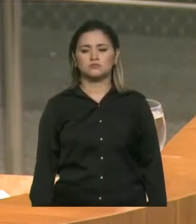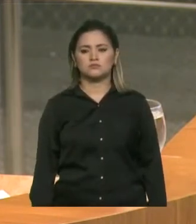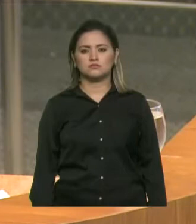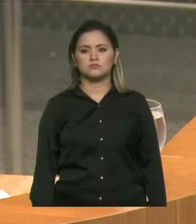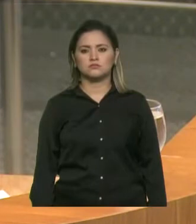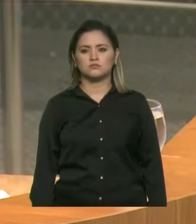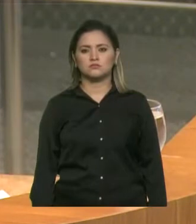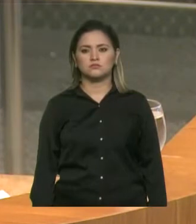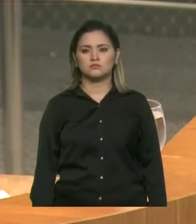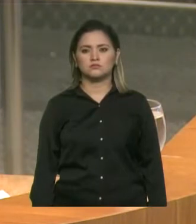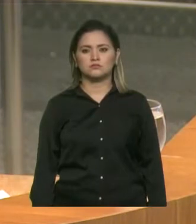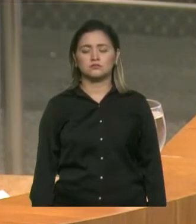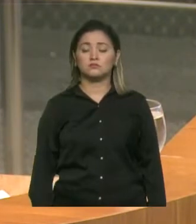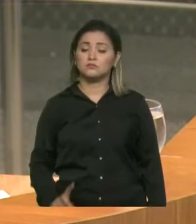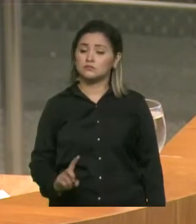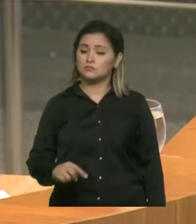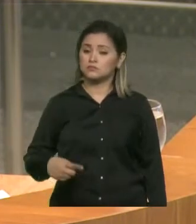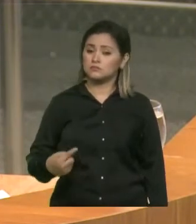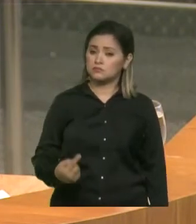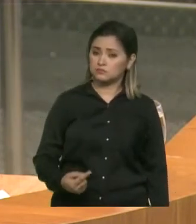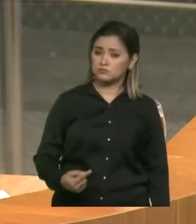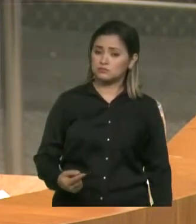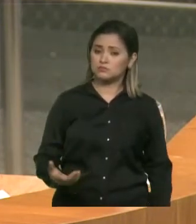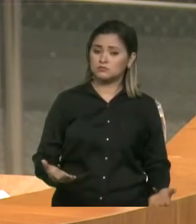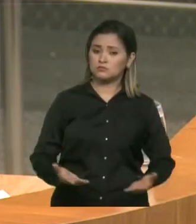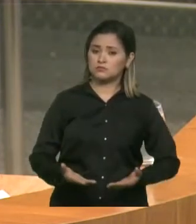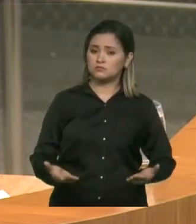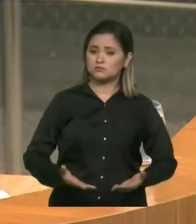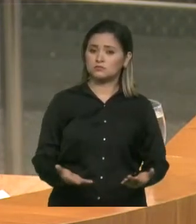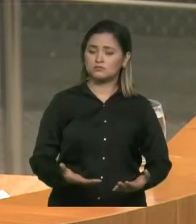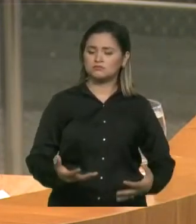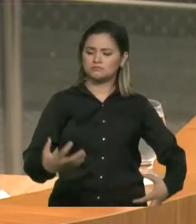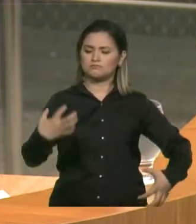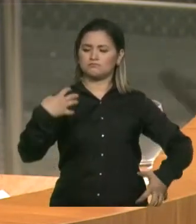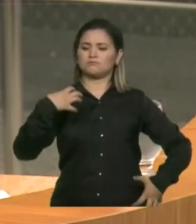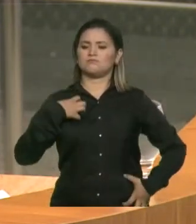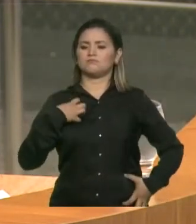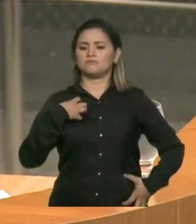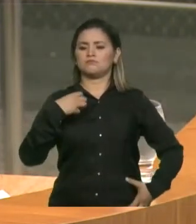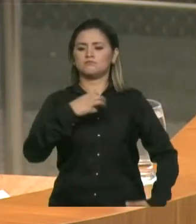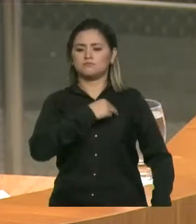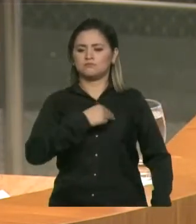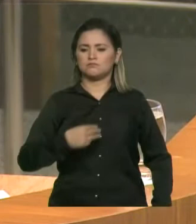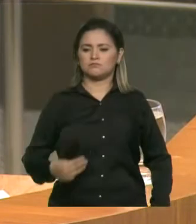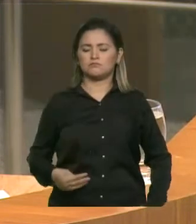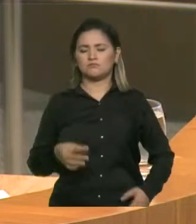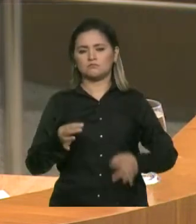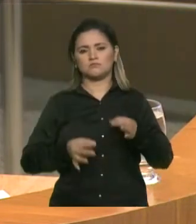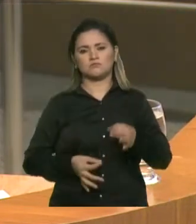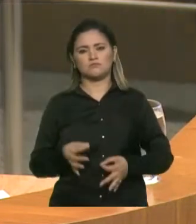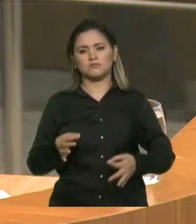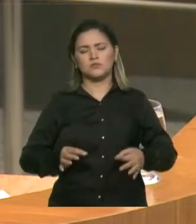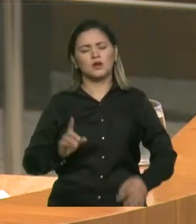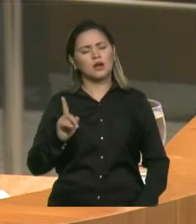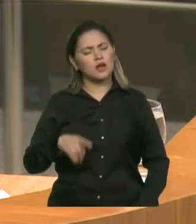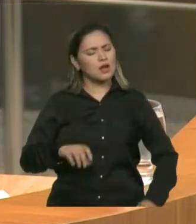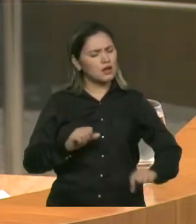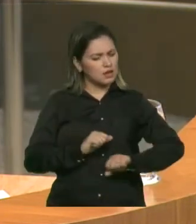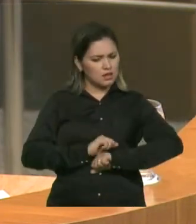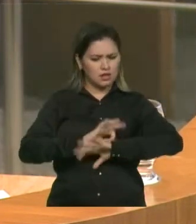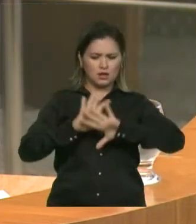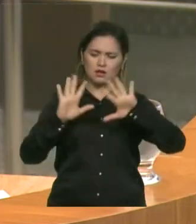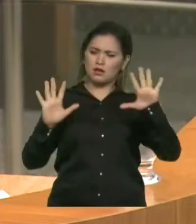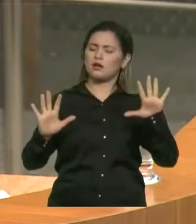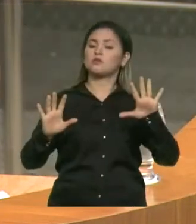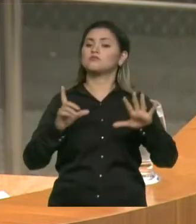compensação, ele se tornou ministro da Justiça. Está mais do que claro e evidente que houve todo um